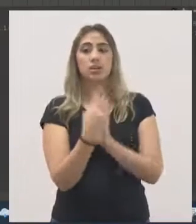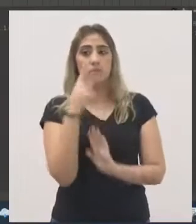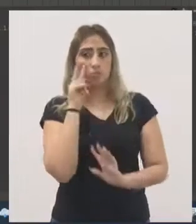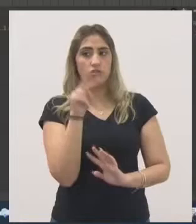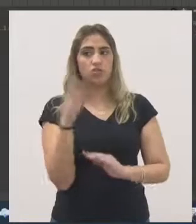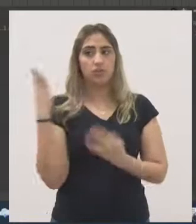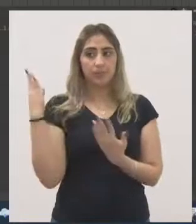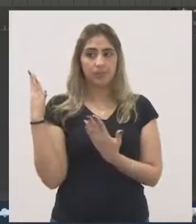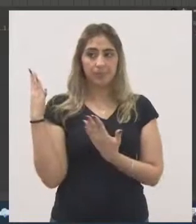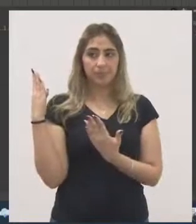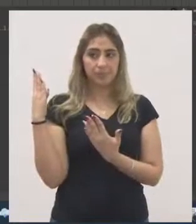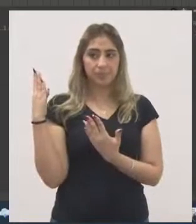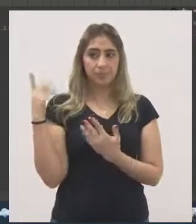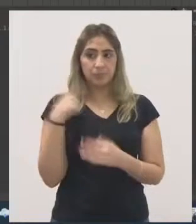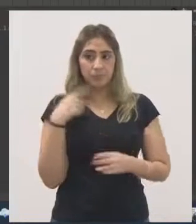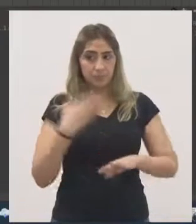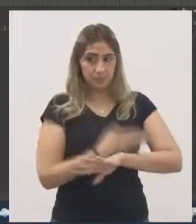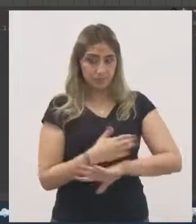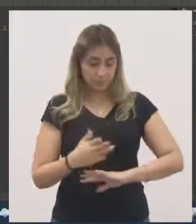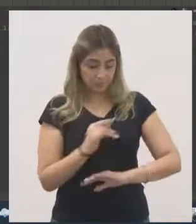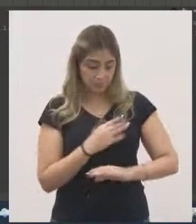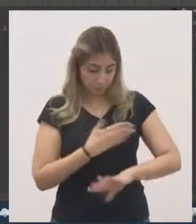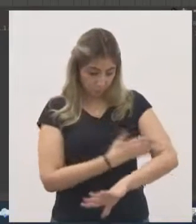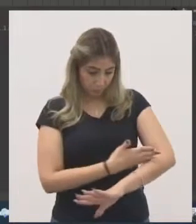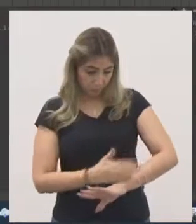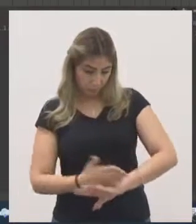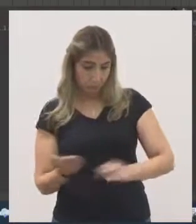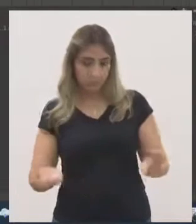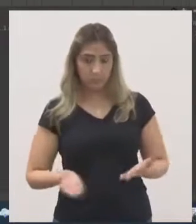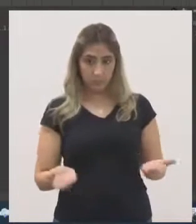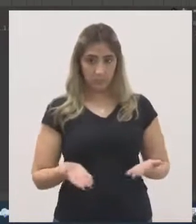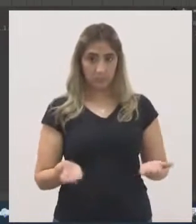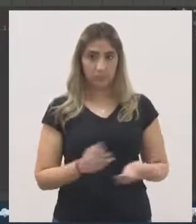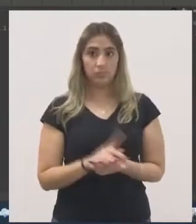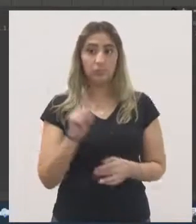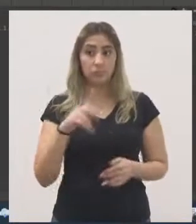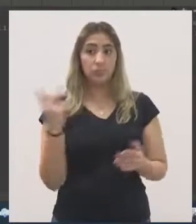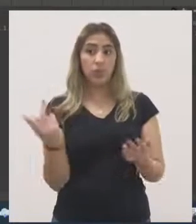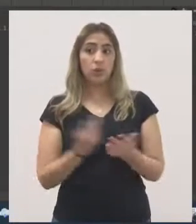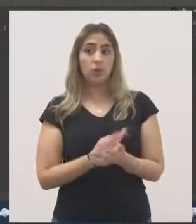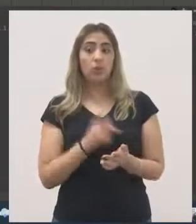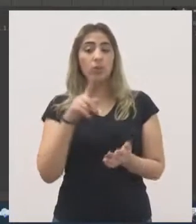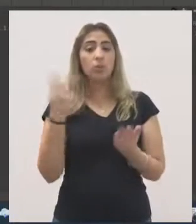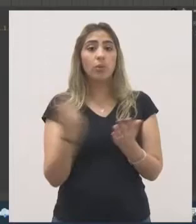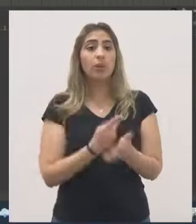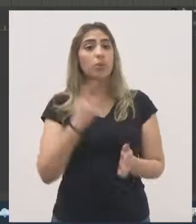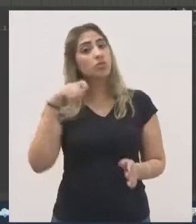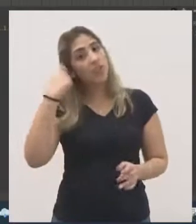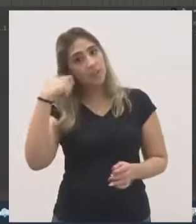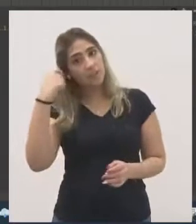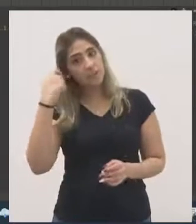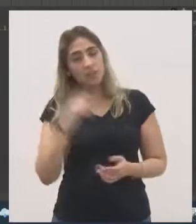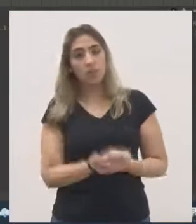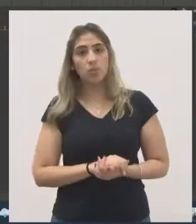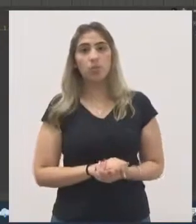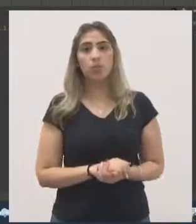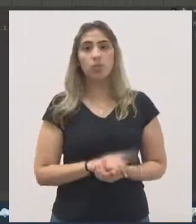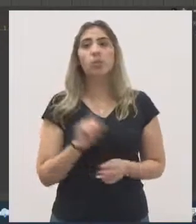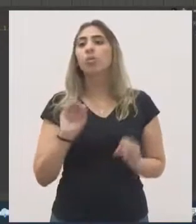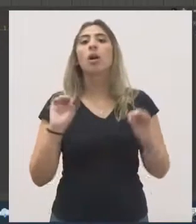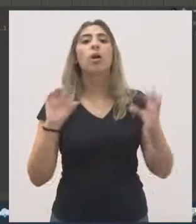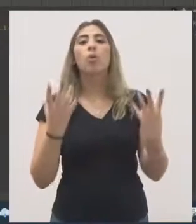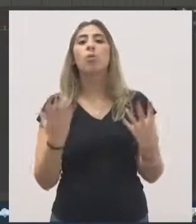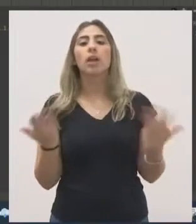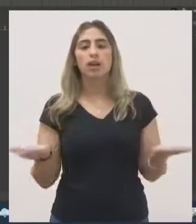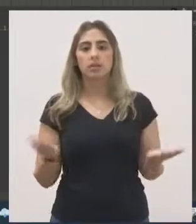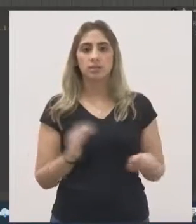imaginar que essa parte do início, até aqui, ó, é um erro, foi um erro de gravação. Então, o que acontece,